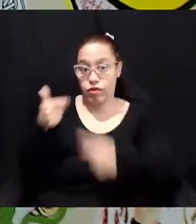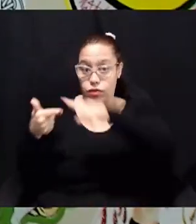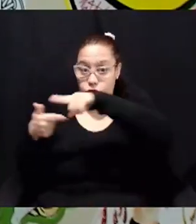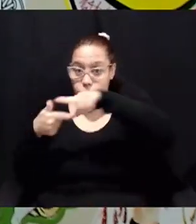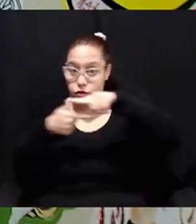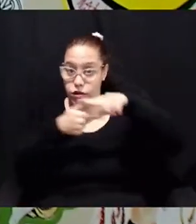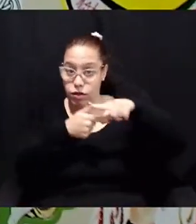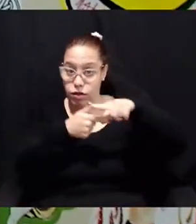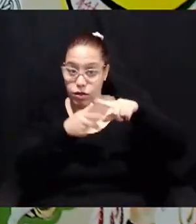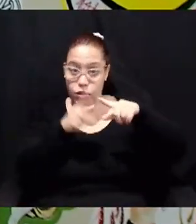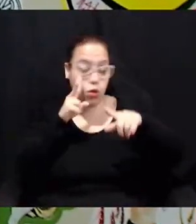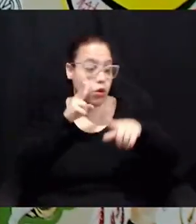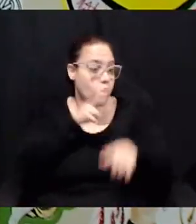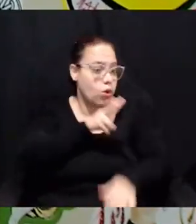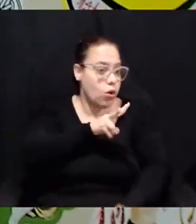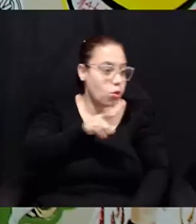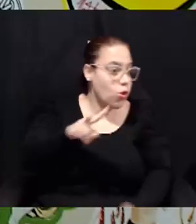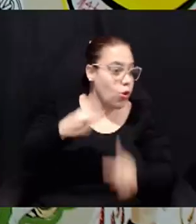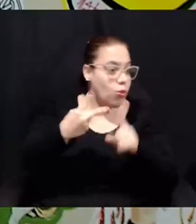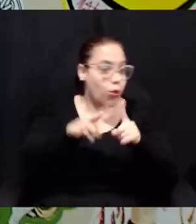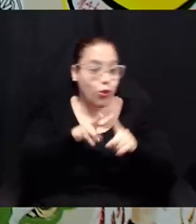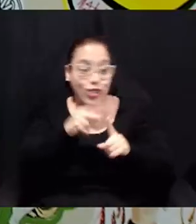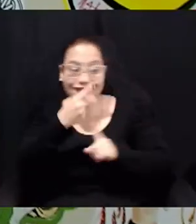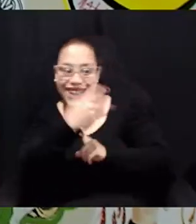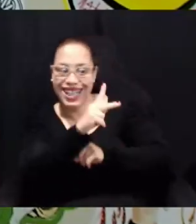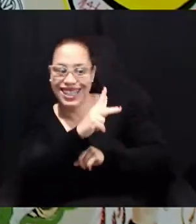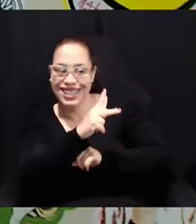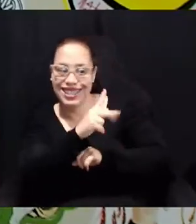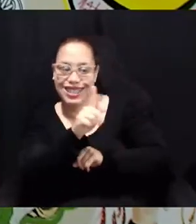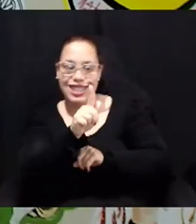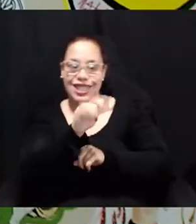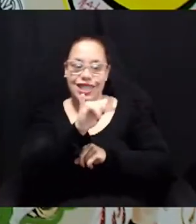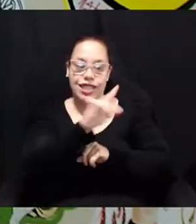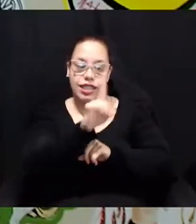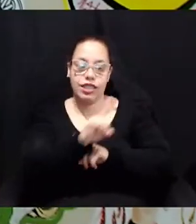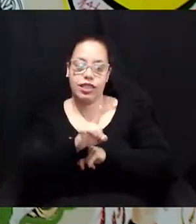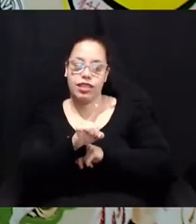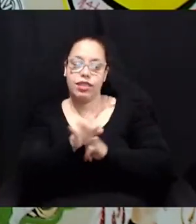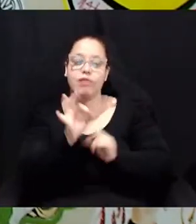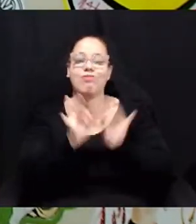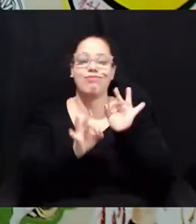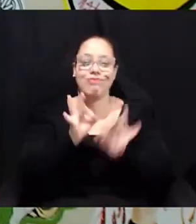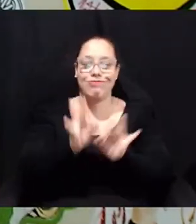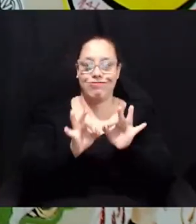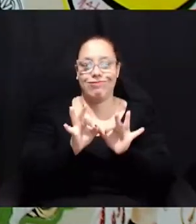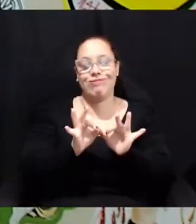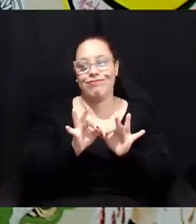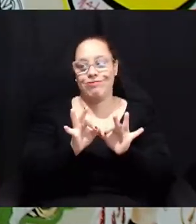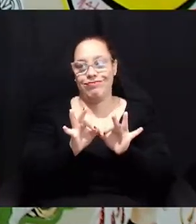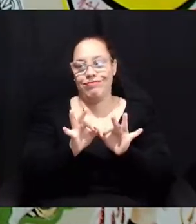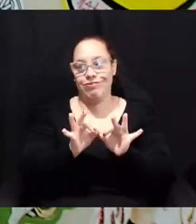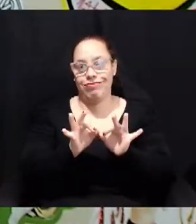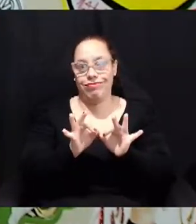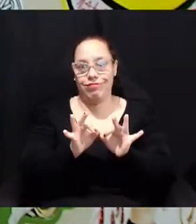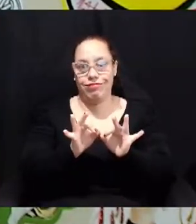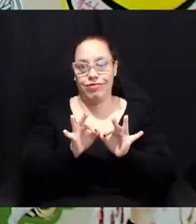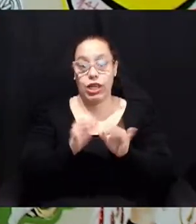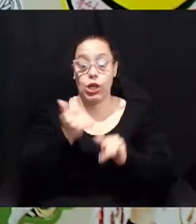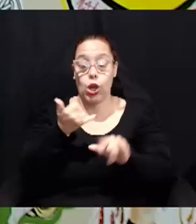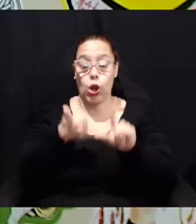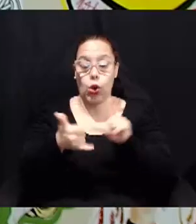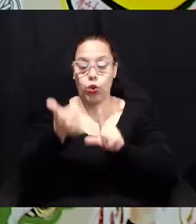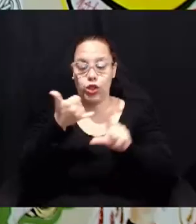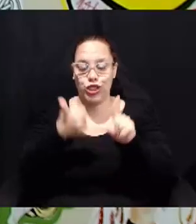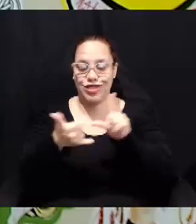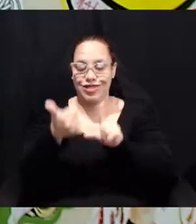perspectiva dessa garotinha. Então o quadrinho ele chama Giz, justamente porque ela, de forma lúdica, lida com todo